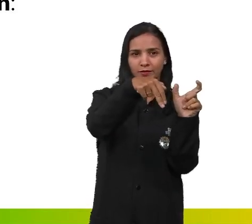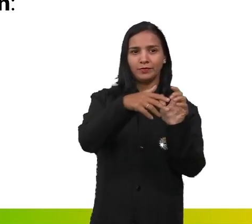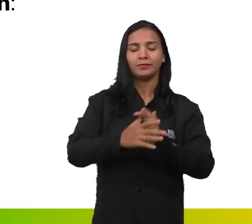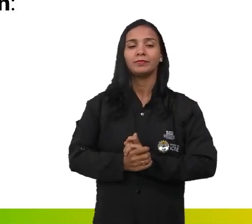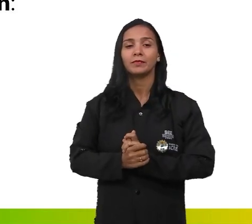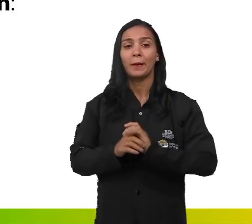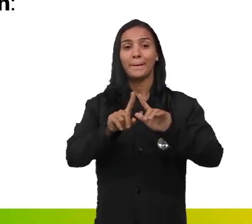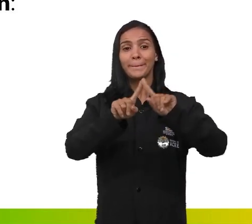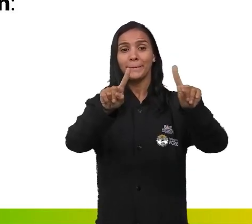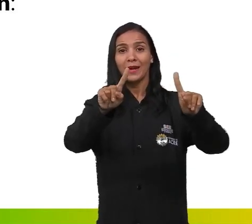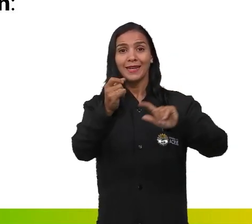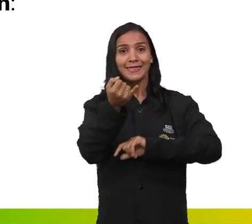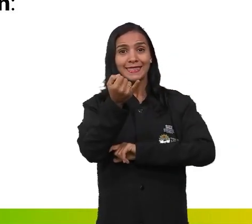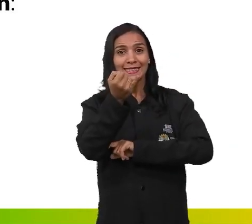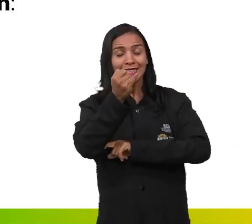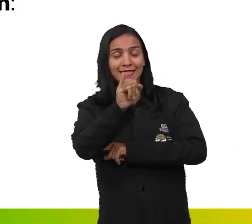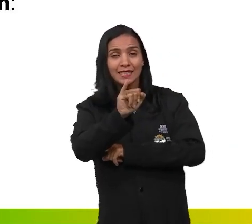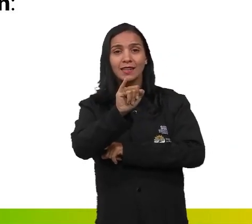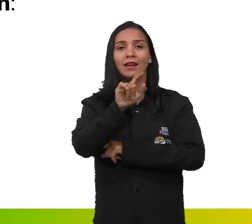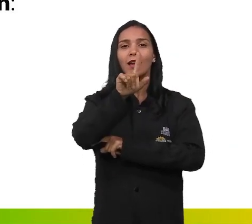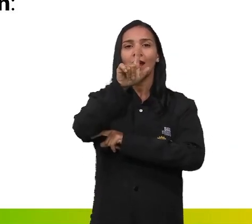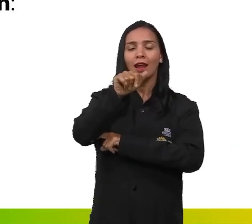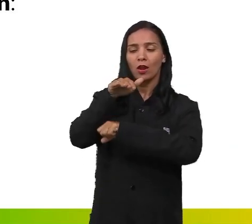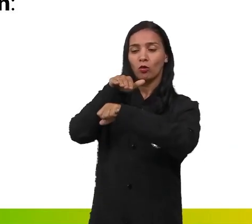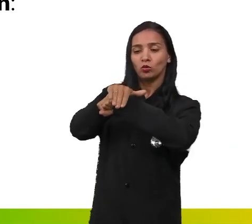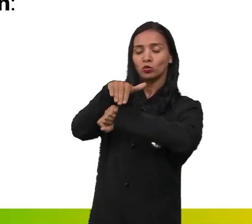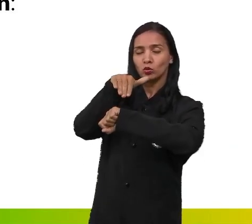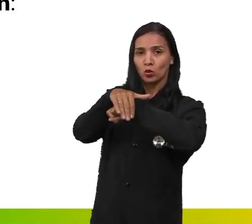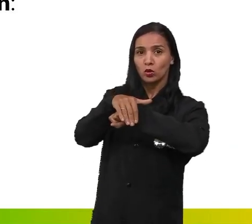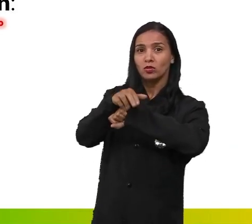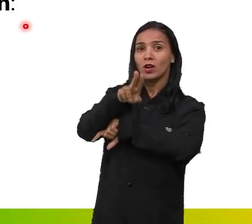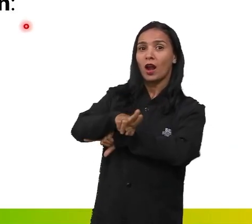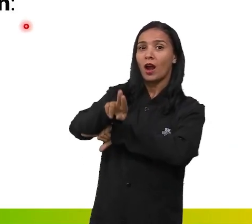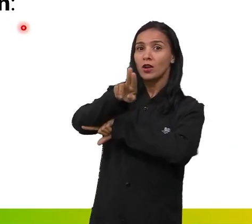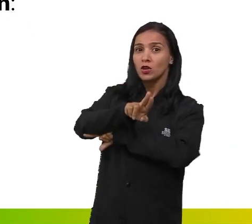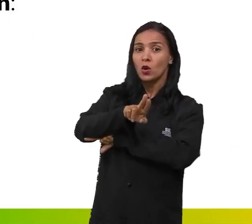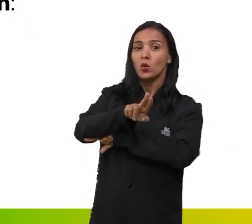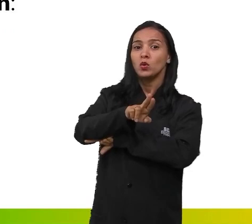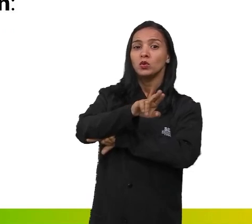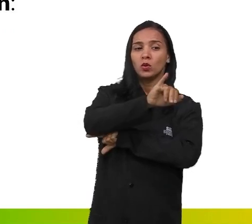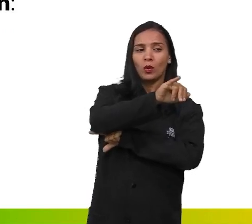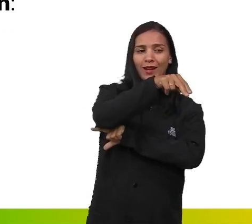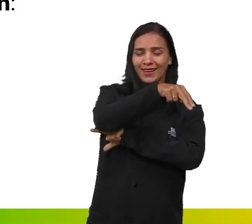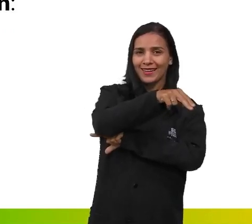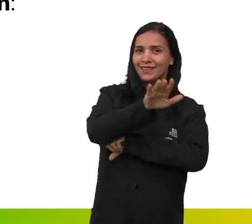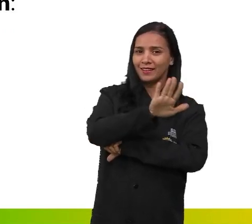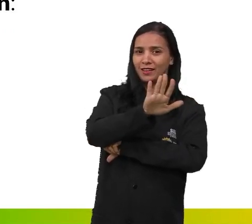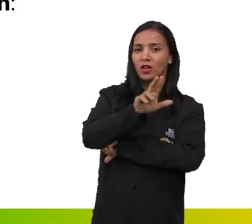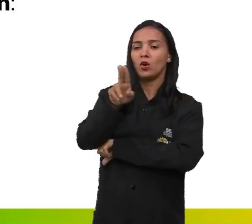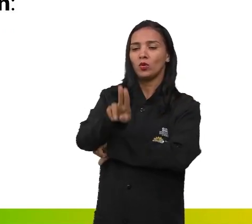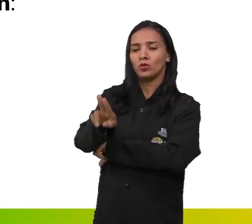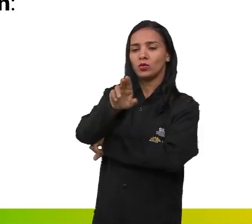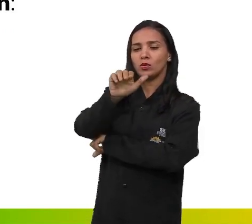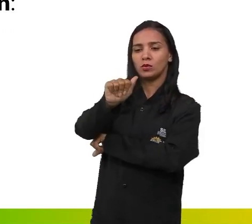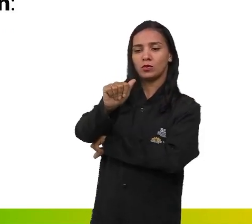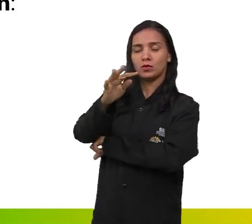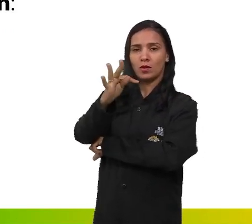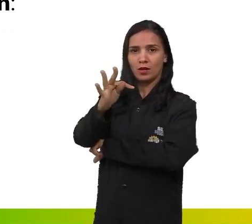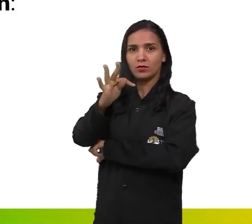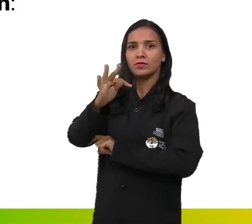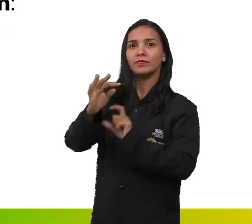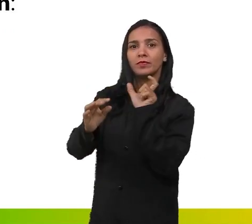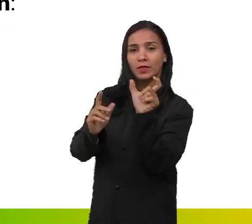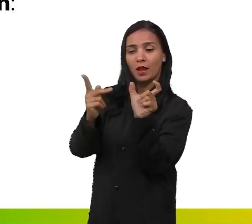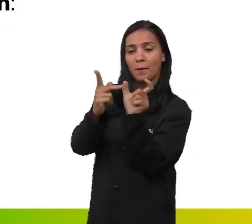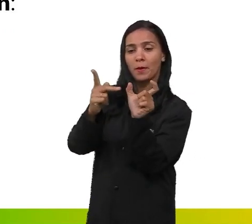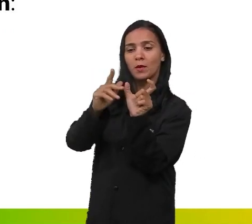quando a parte do dia for noite, utiliza-se o at e não o in. Nesse caso, the show will be